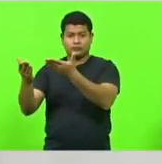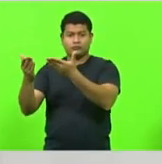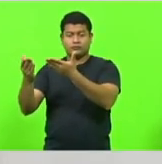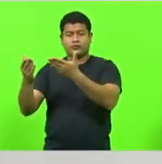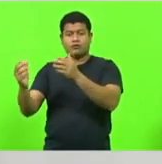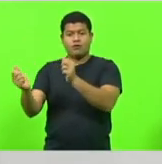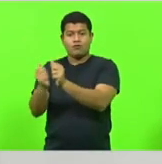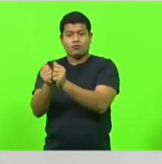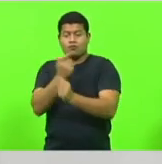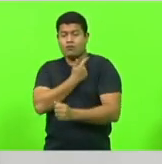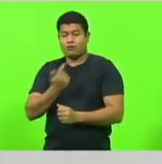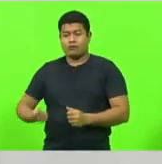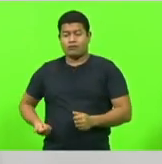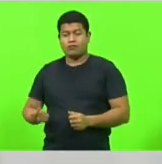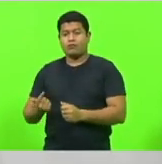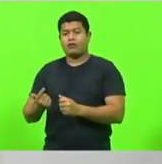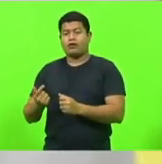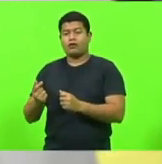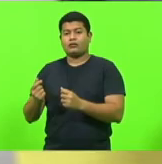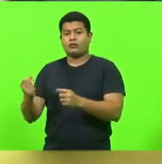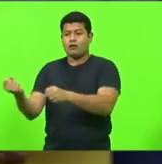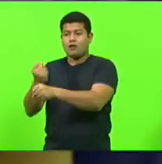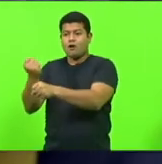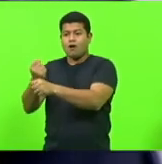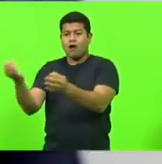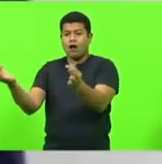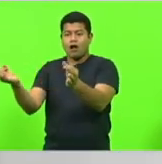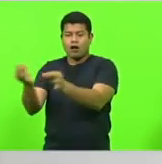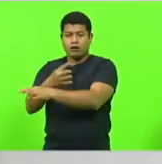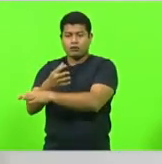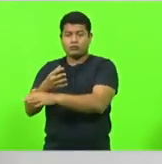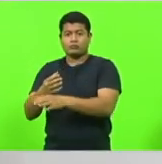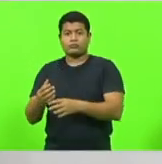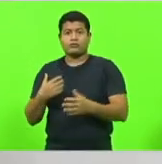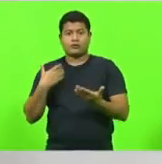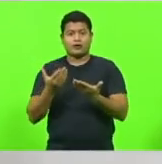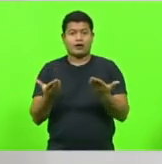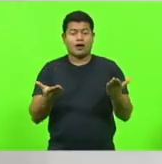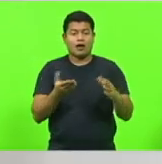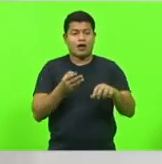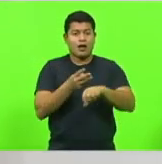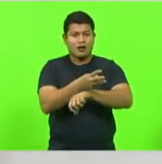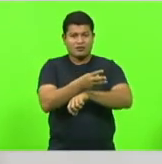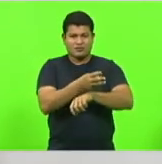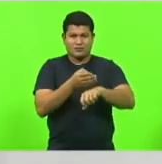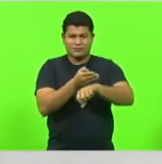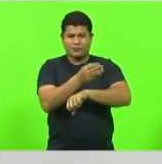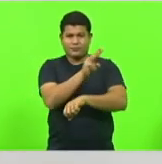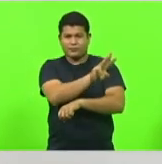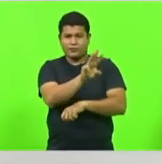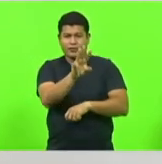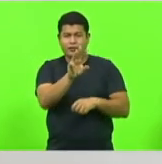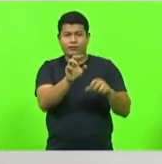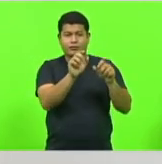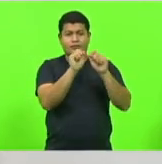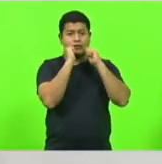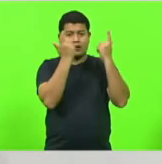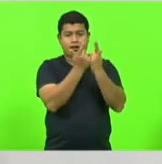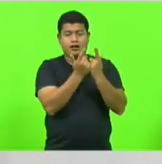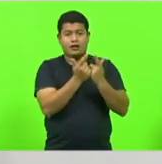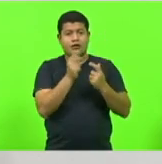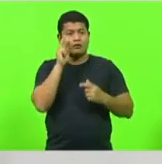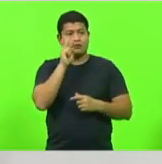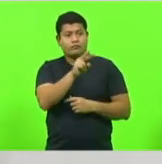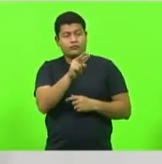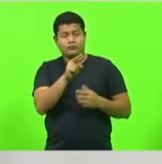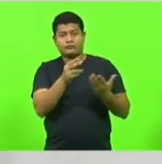Entra no portal da transparência, lança o nome do sujeito, olha ali o que foi gasto do gabinete com ele, com assessores, que você vai